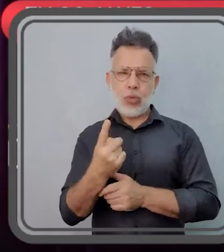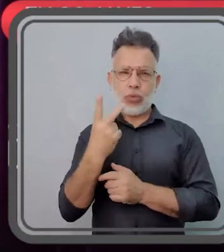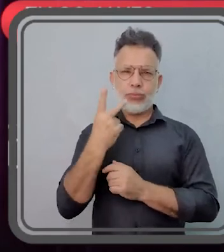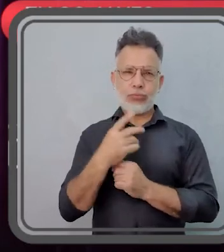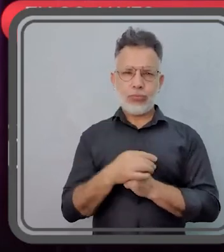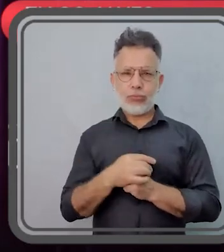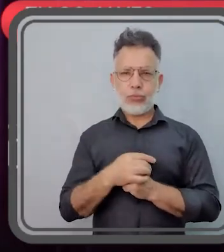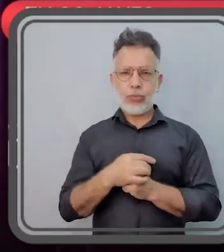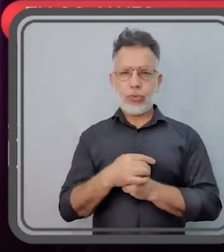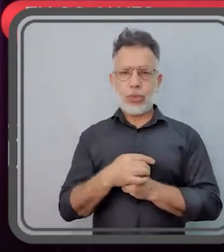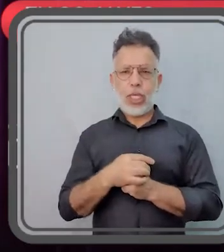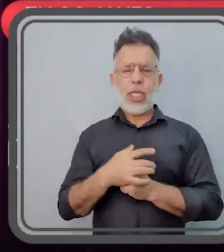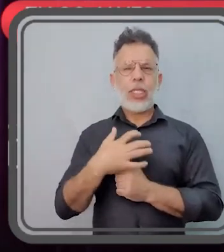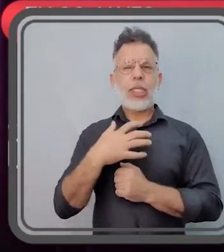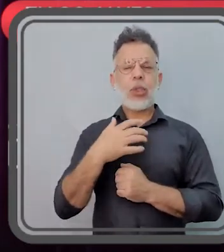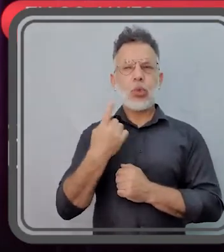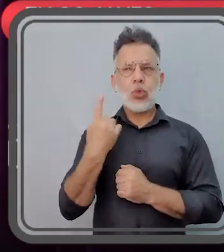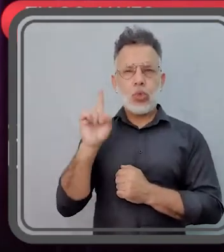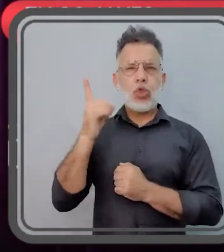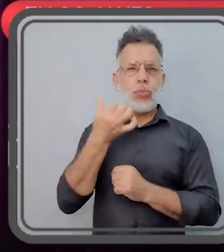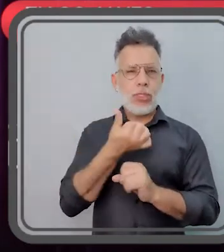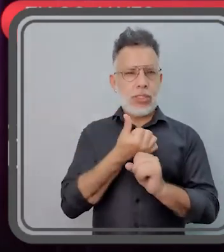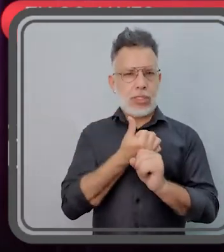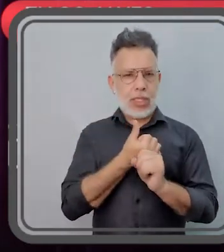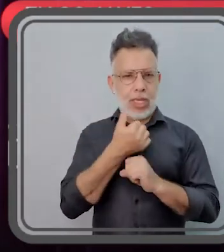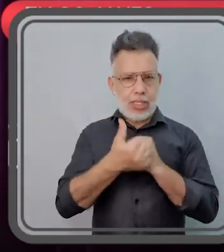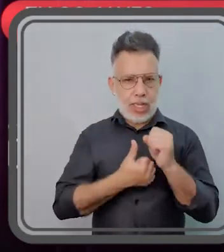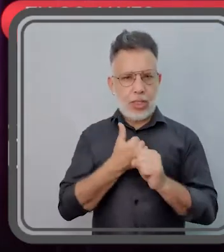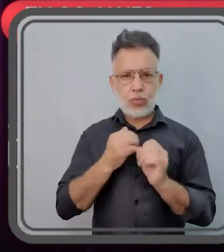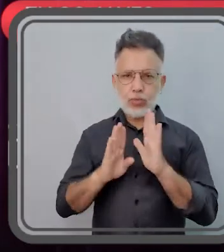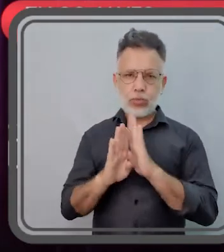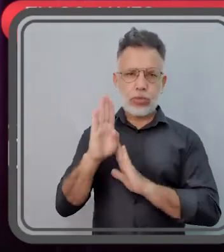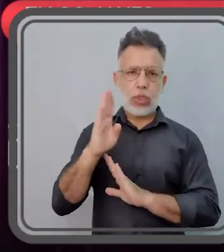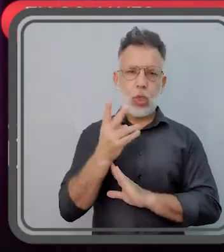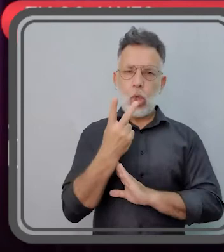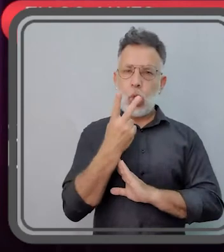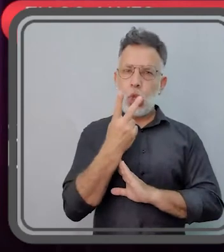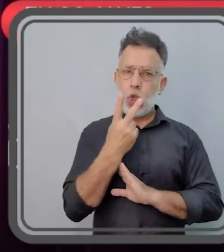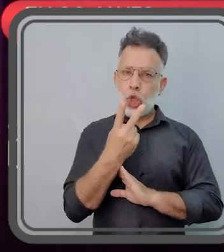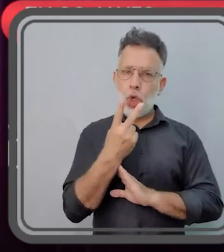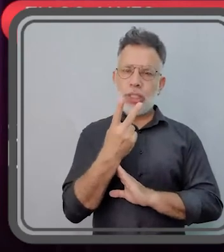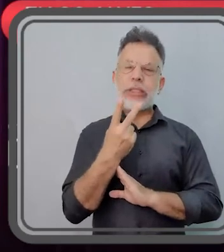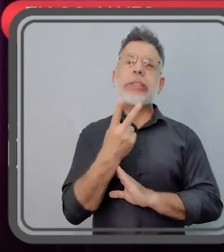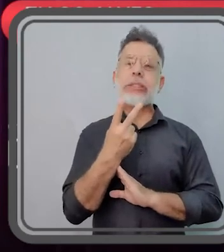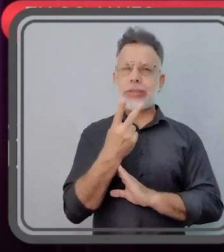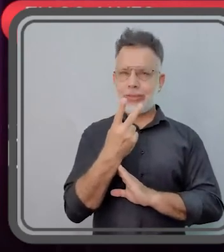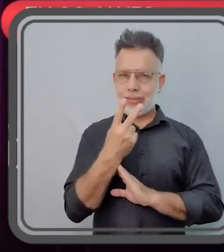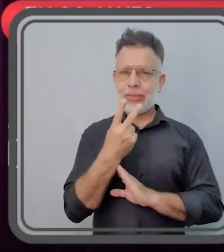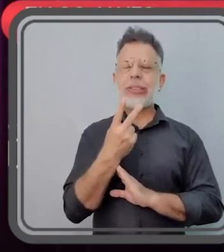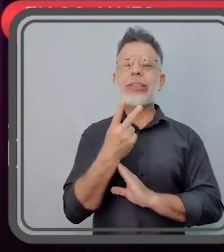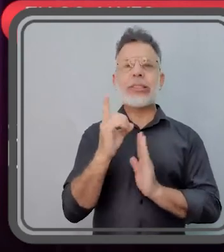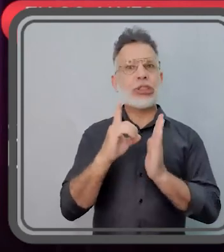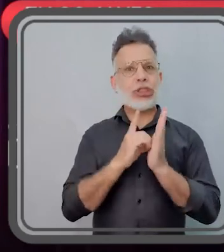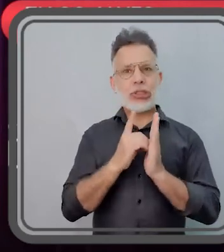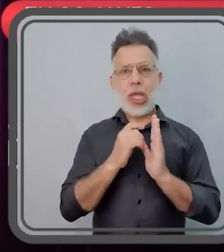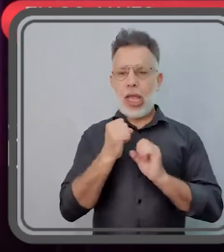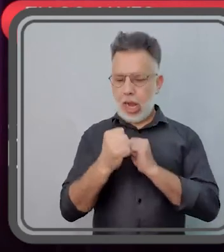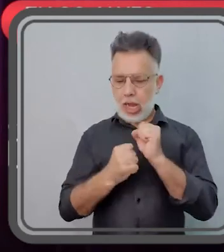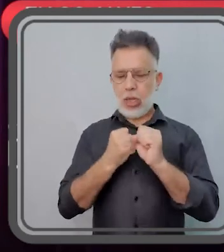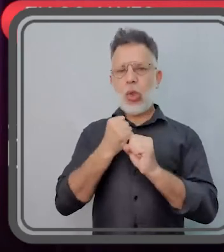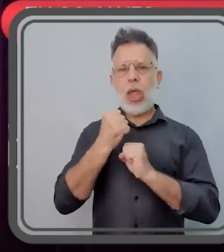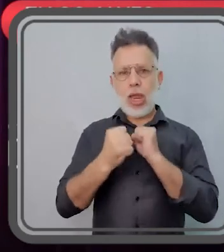2012, e nos últimos 6 anos, tivemos crescimento de 2 dígitos ano por ano. E assim, o Brasil é